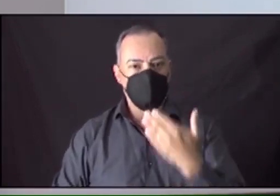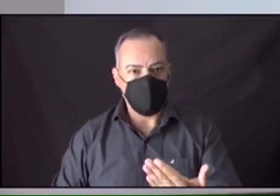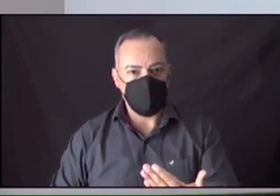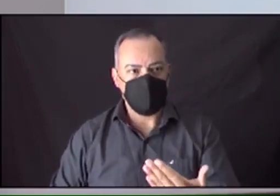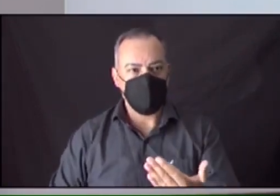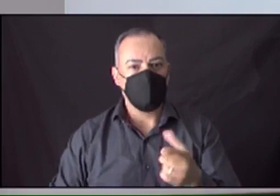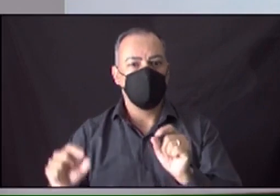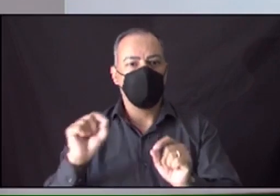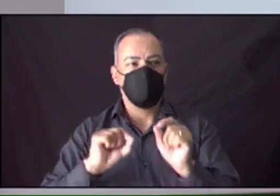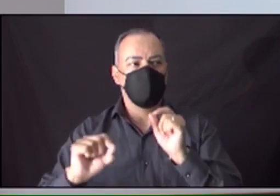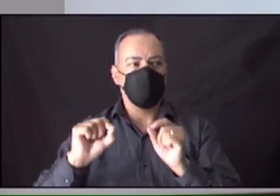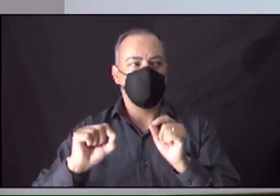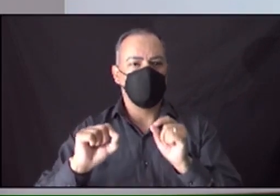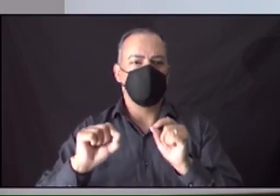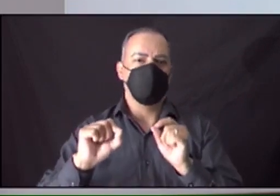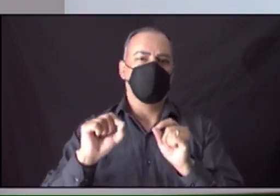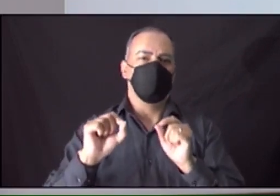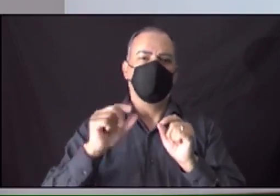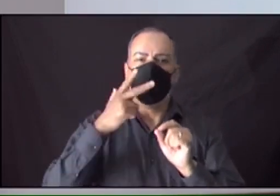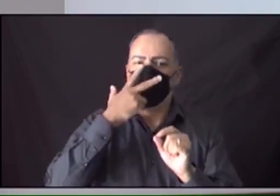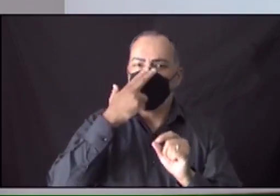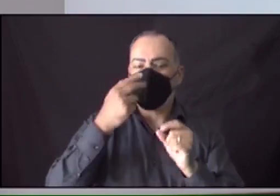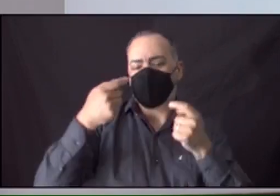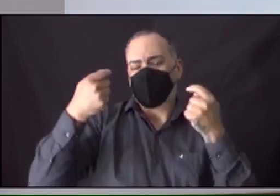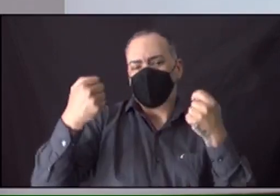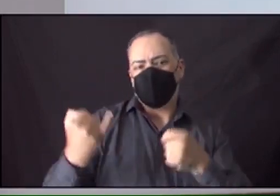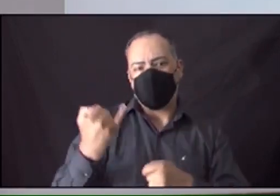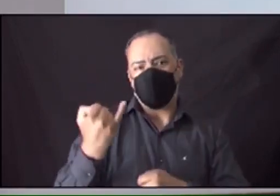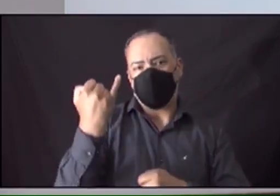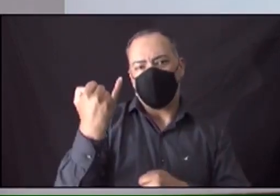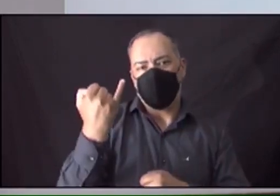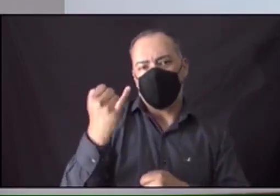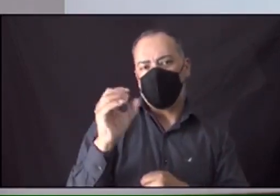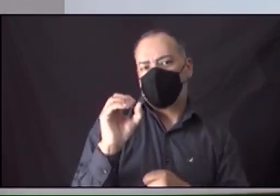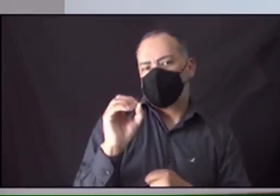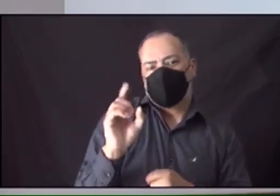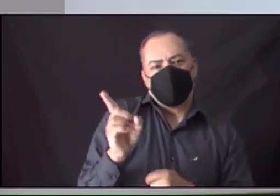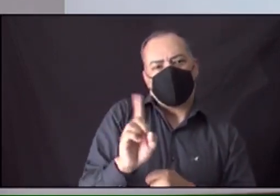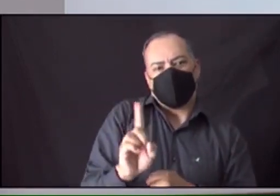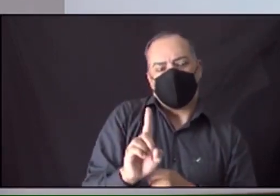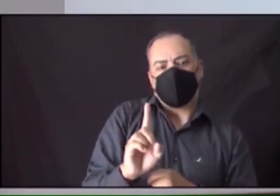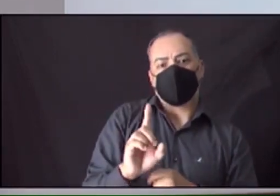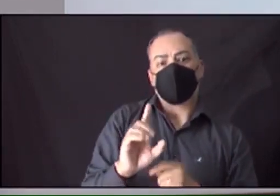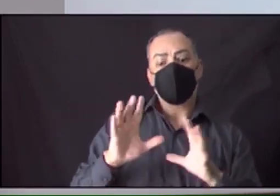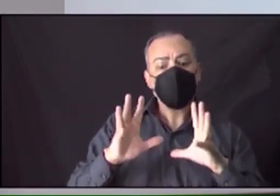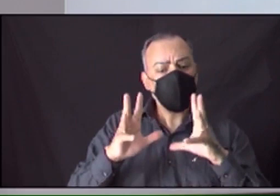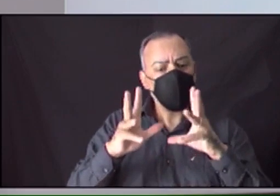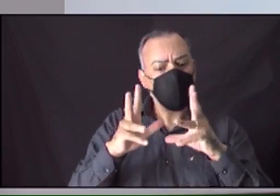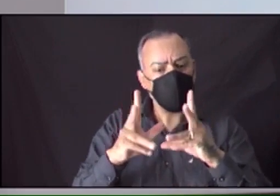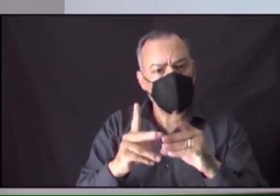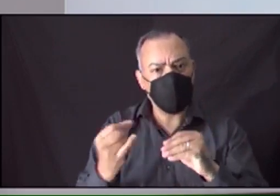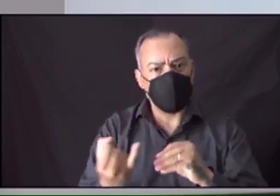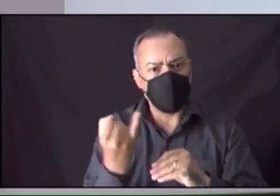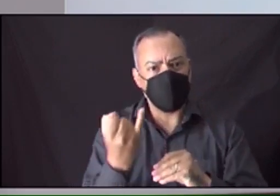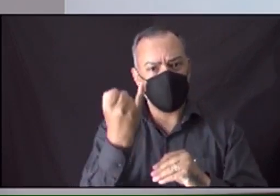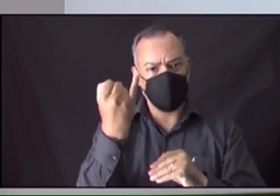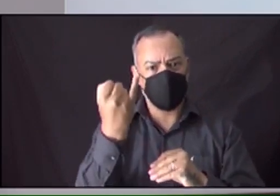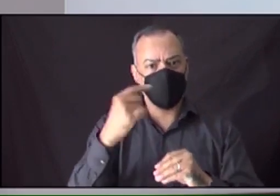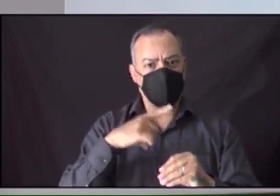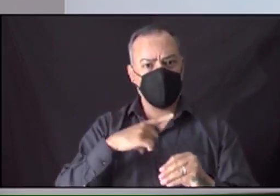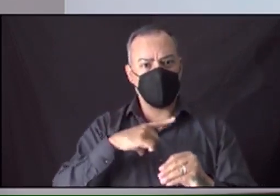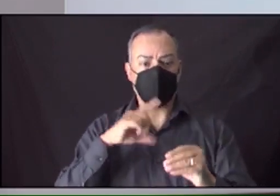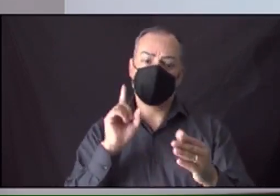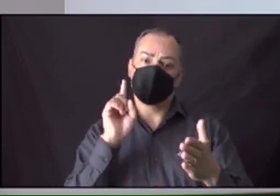dele, ele colocava como ponto de vista as essenciais e não essenciais, né? Tudo que era essencial tinha um parágrafo